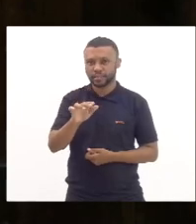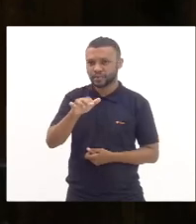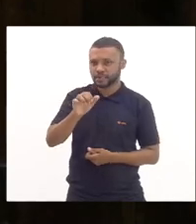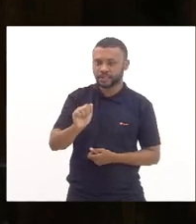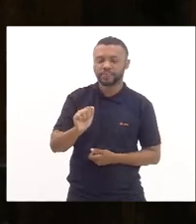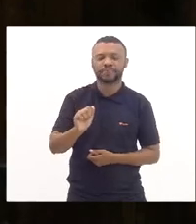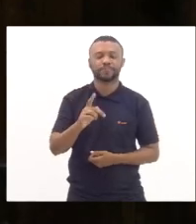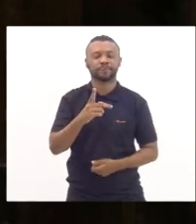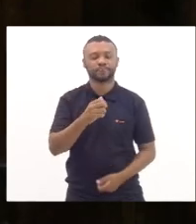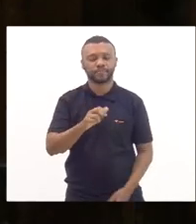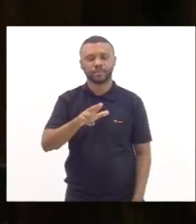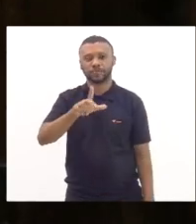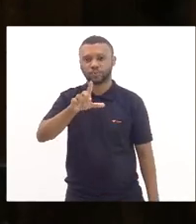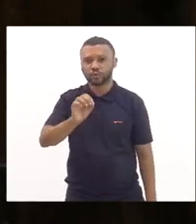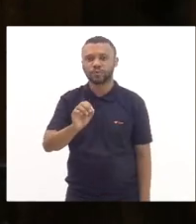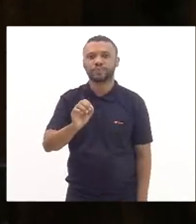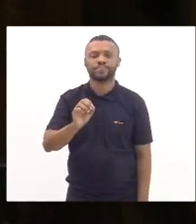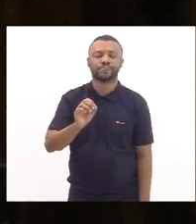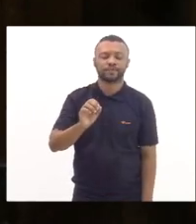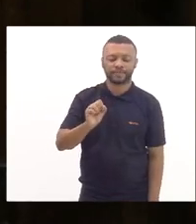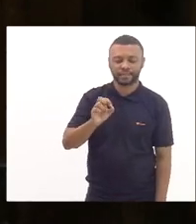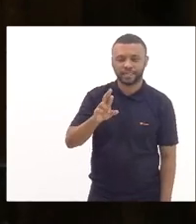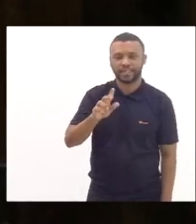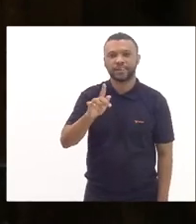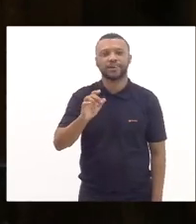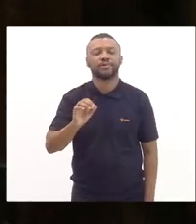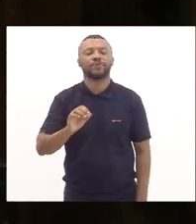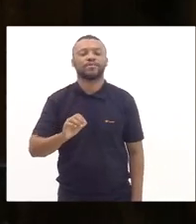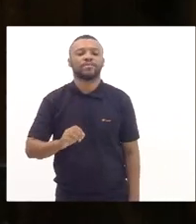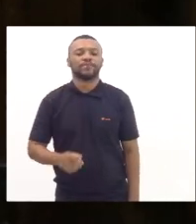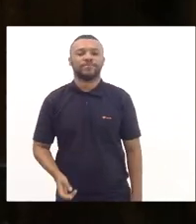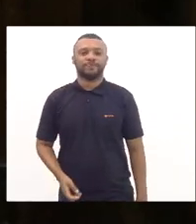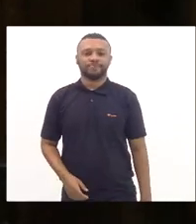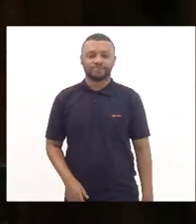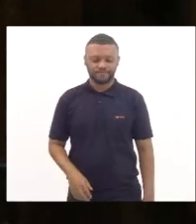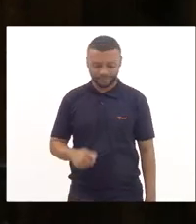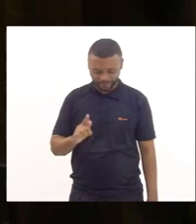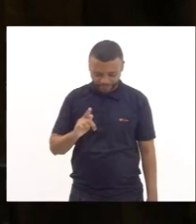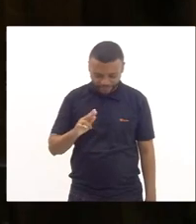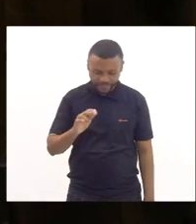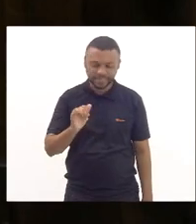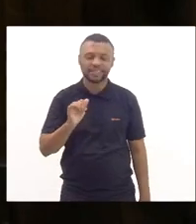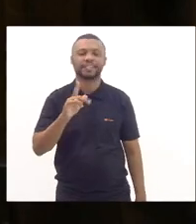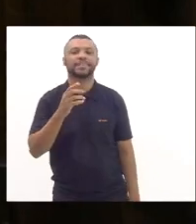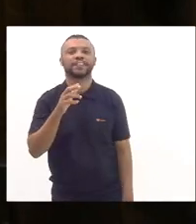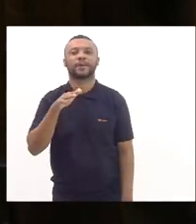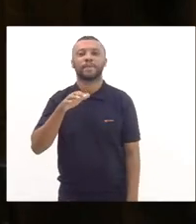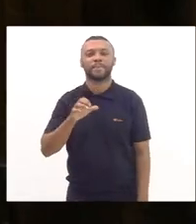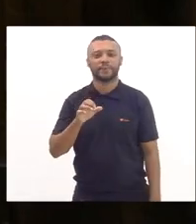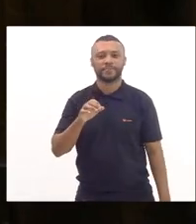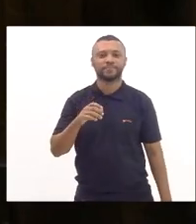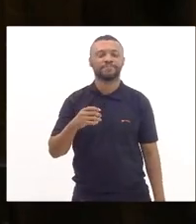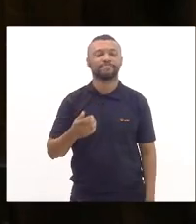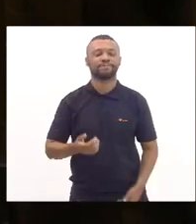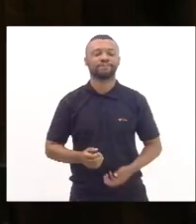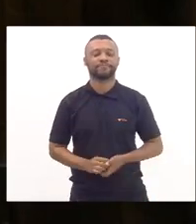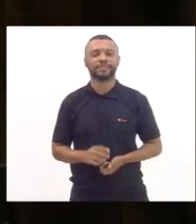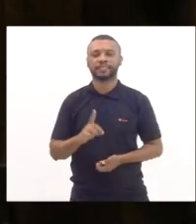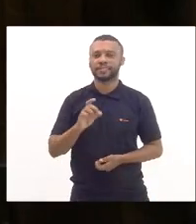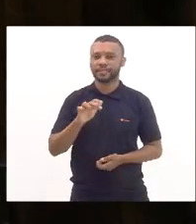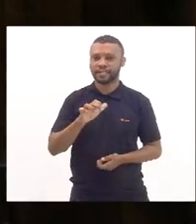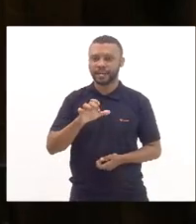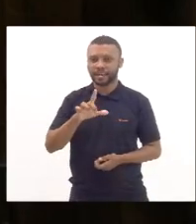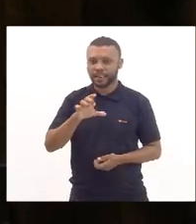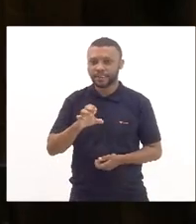Sérgio Ferreira de Oliveira, Gerson Luiz Muniz Alvim, Guilherme de França Gonçalves e Daniele Félix